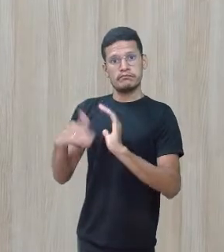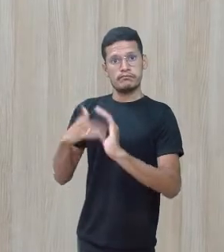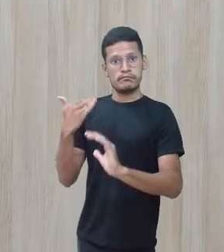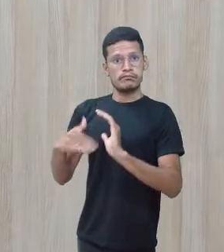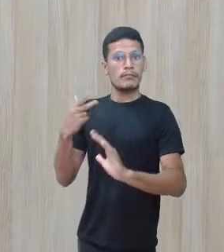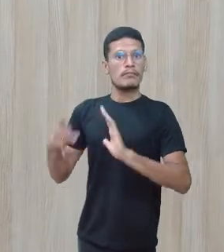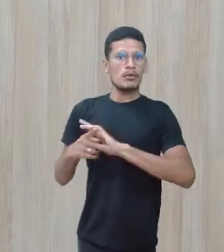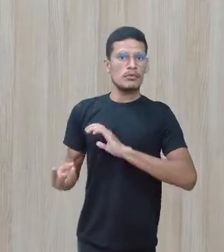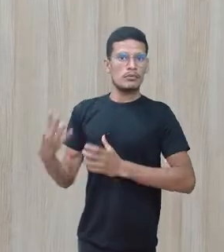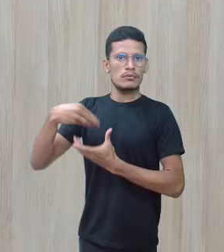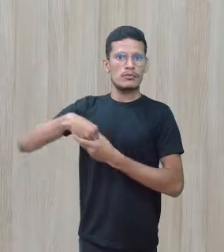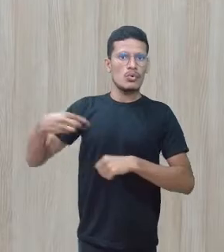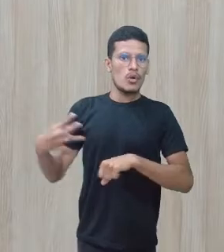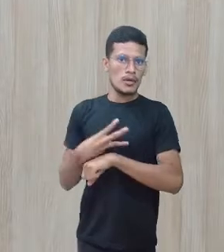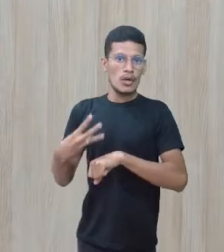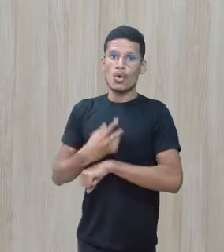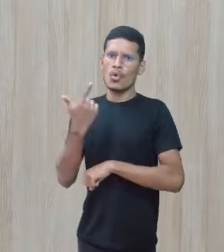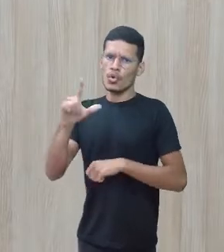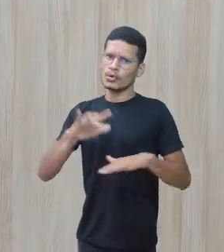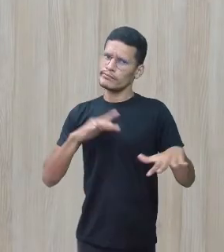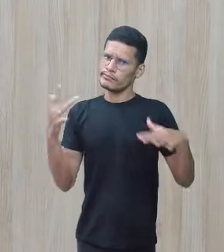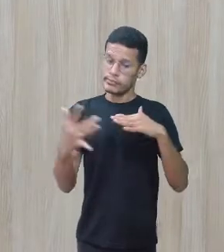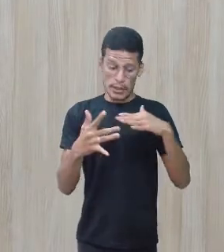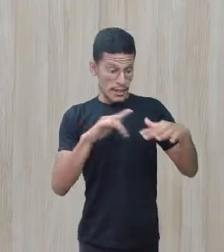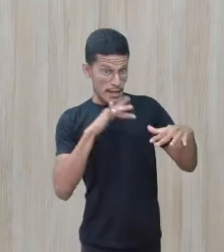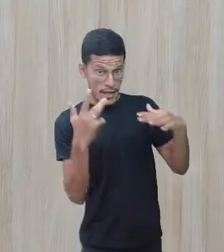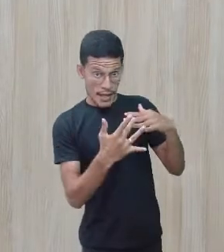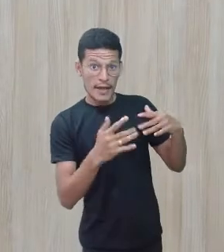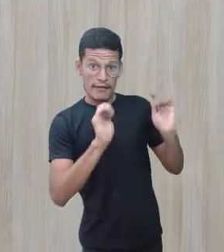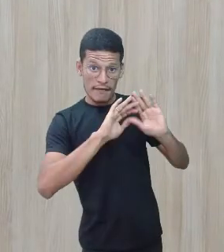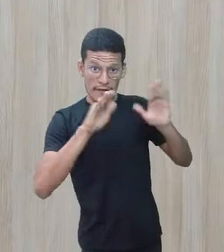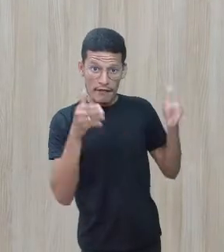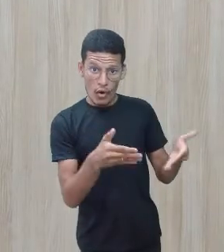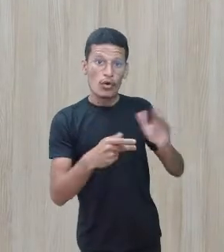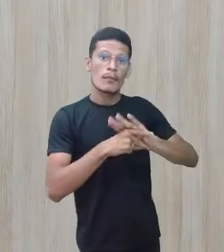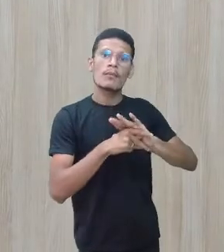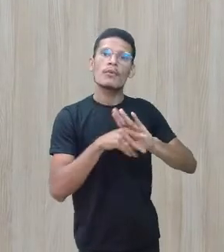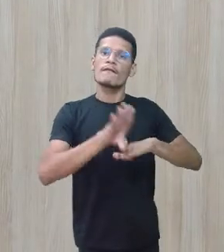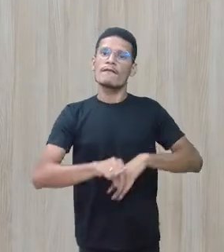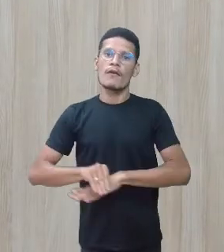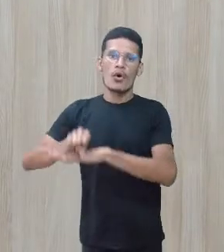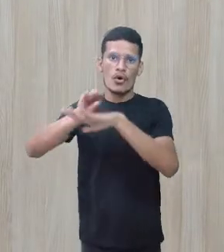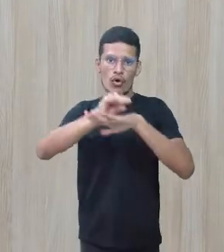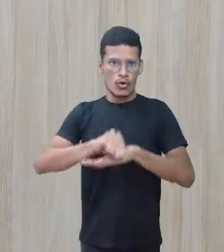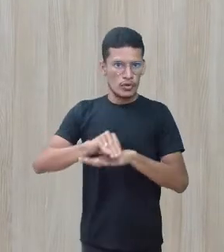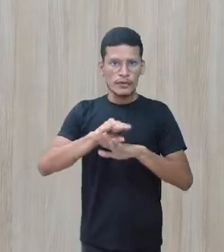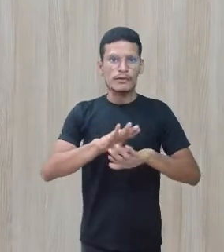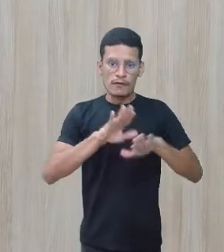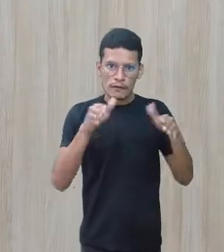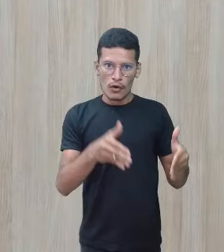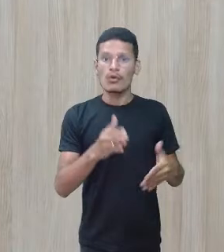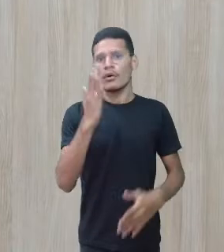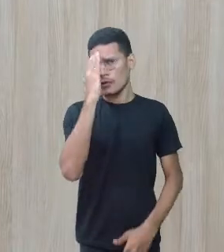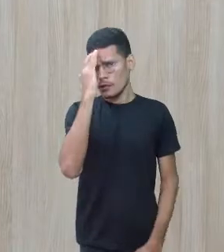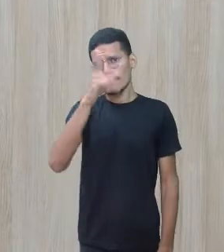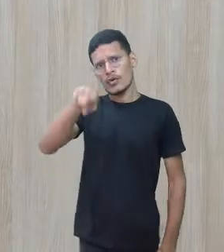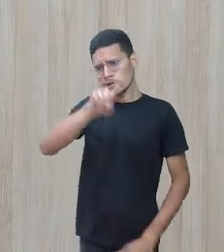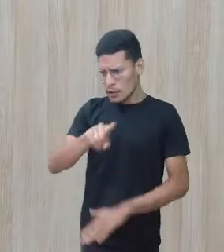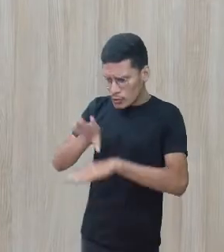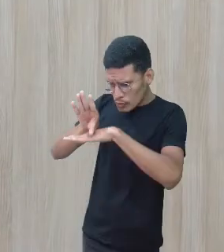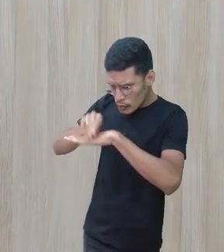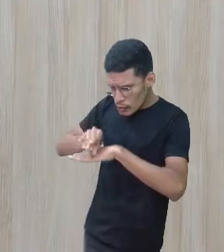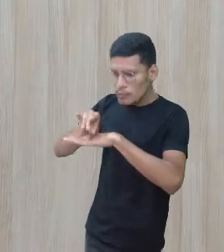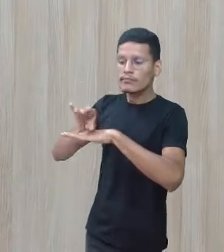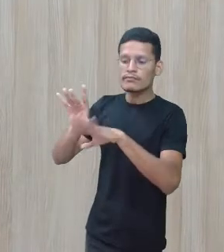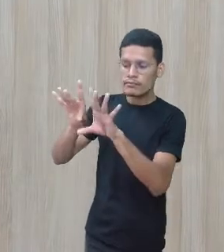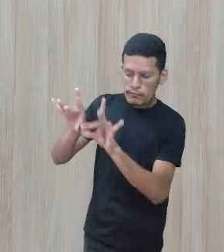redes sociais, inclusive redes sociais que só trabalham com essa ideia da fotografia, né, de você registrar alguma coisa e